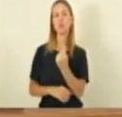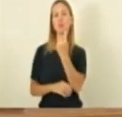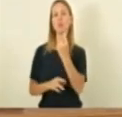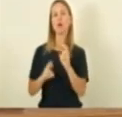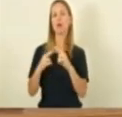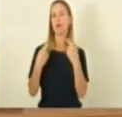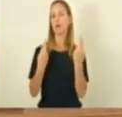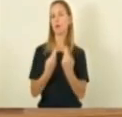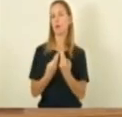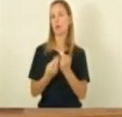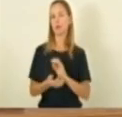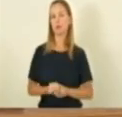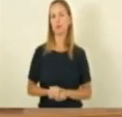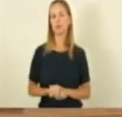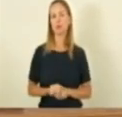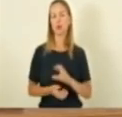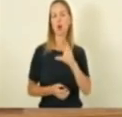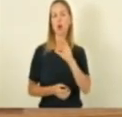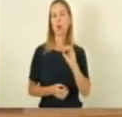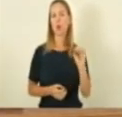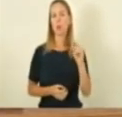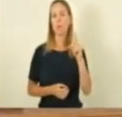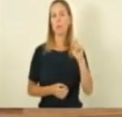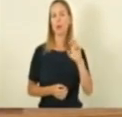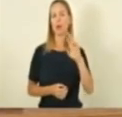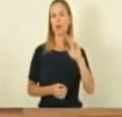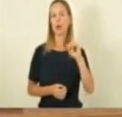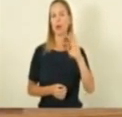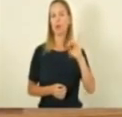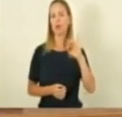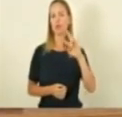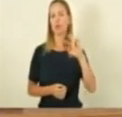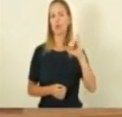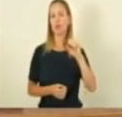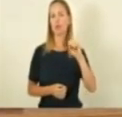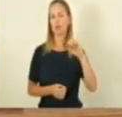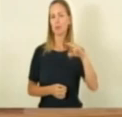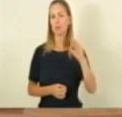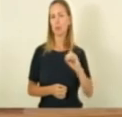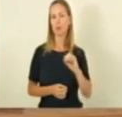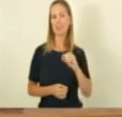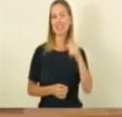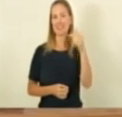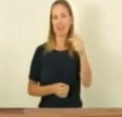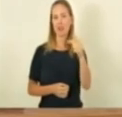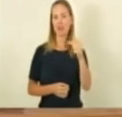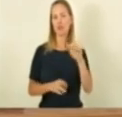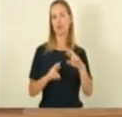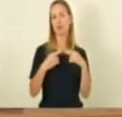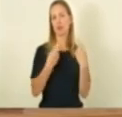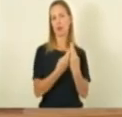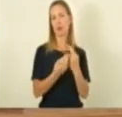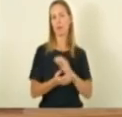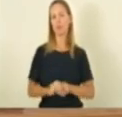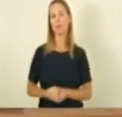1 reunião. Cooperativismo, 7 reuniões. Cultura,